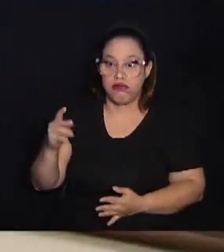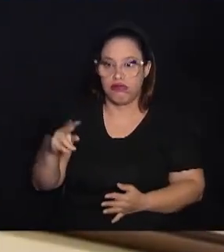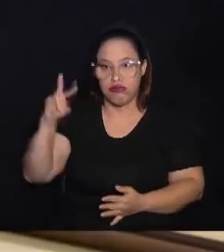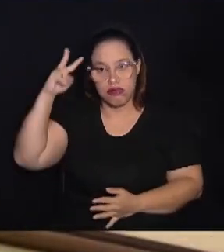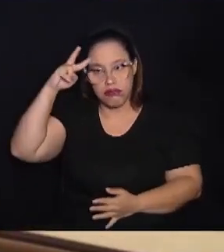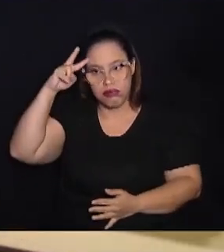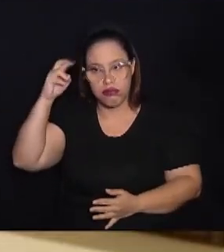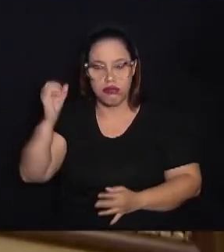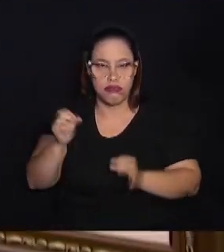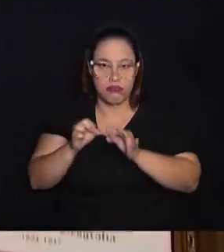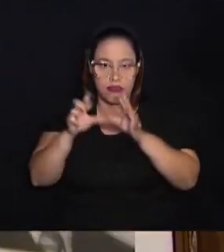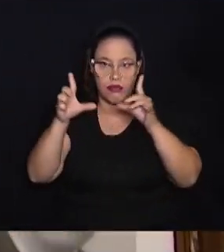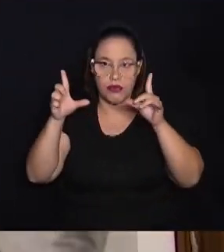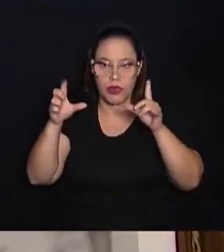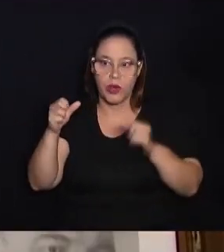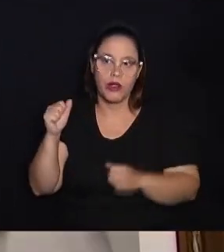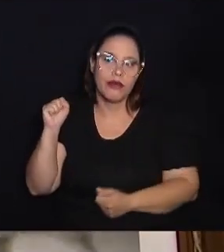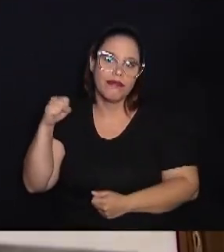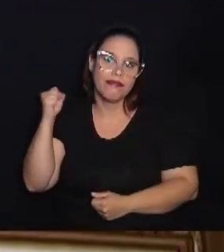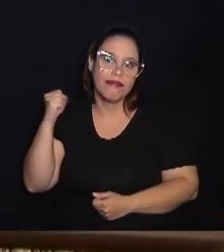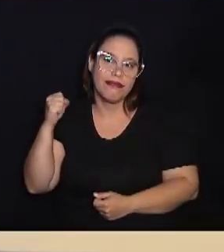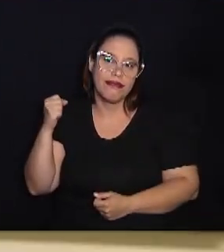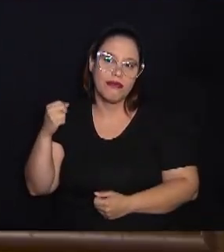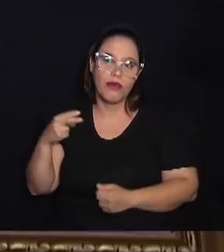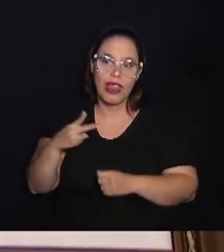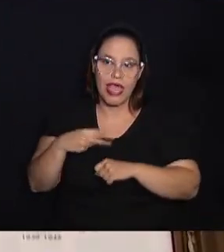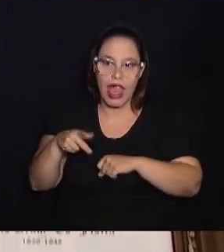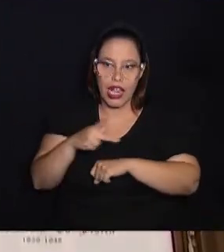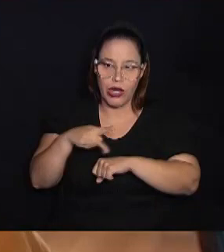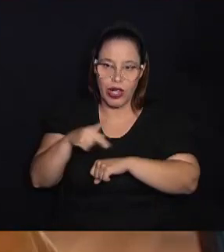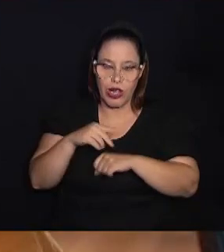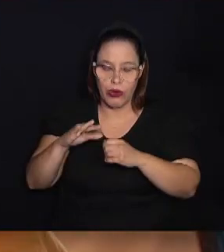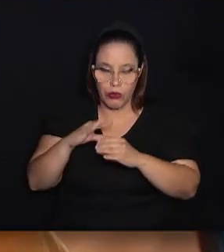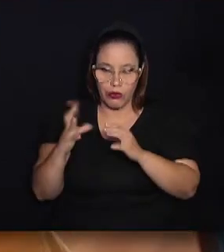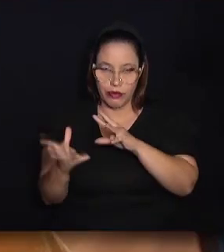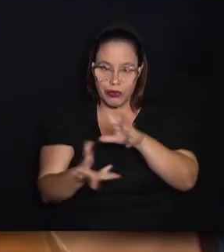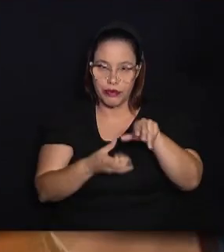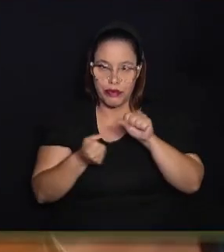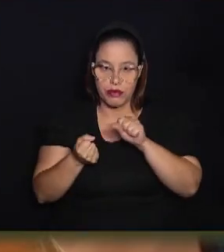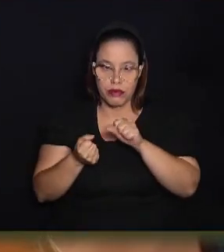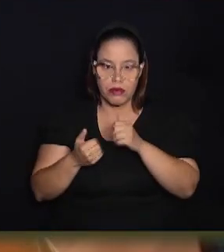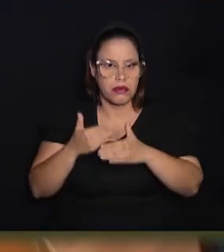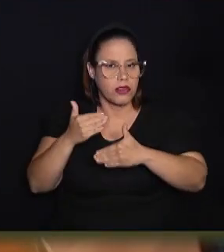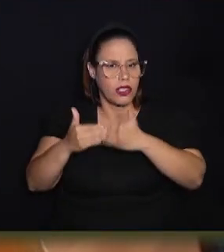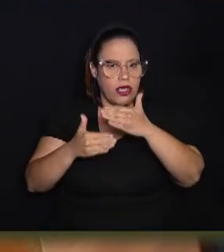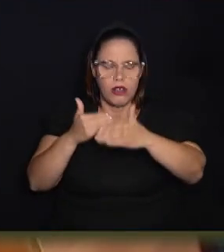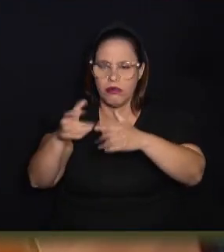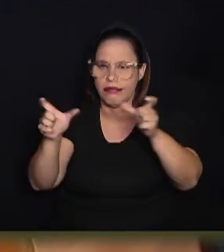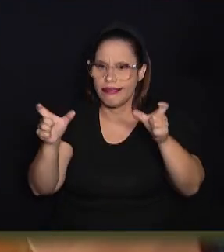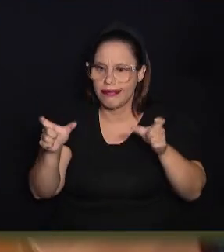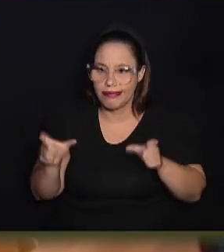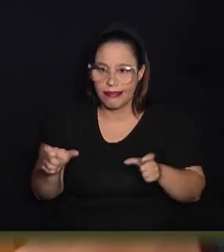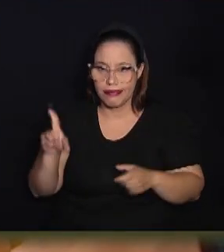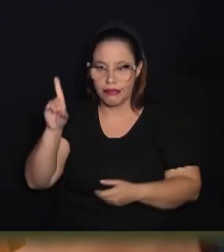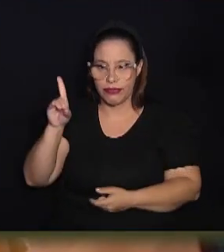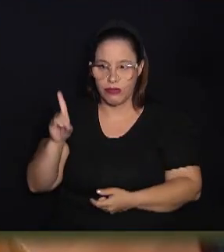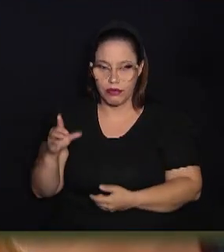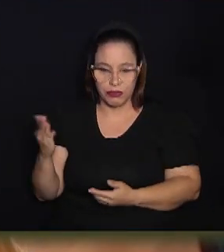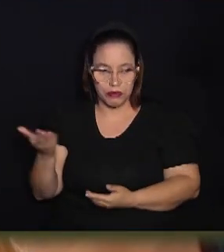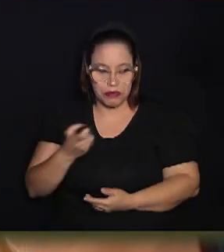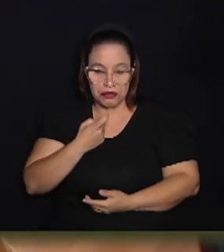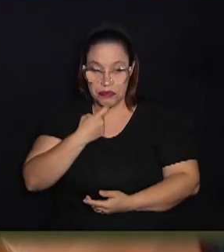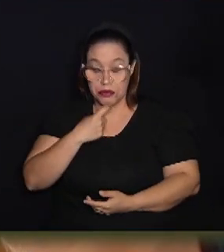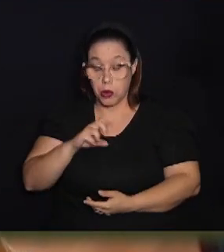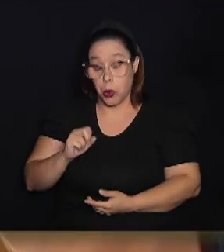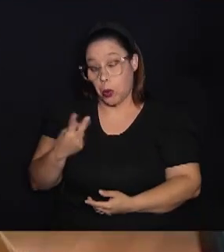destaque no cenário nacional e também internacional. Já passaram muitas pessoas, né? Muitos campineiros